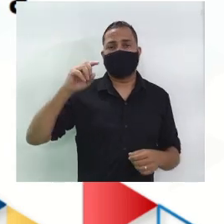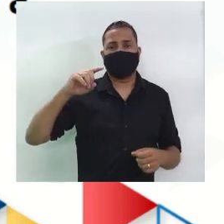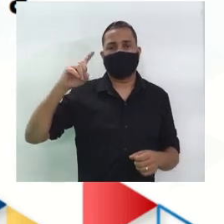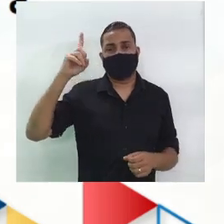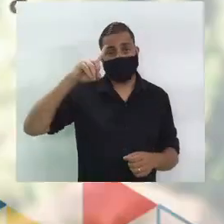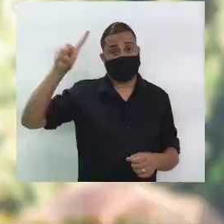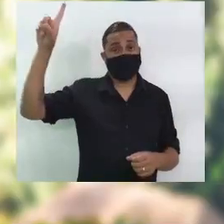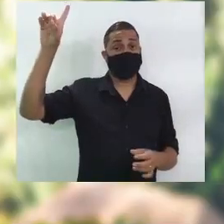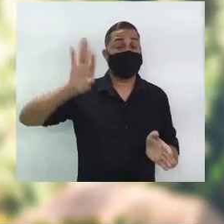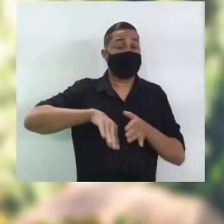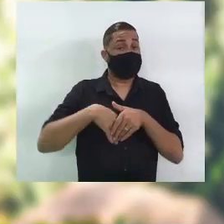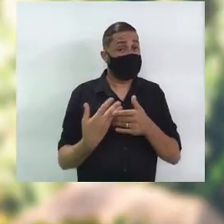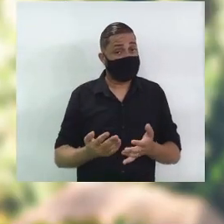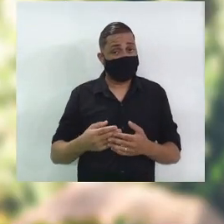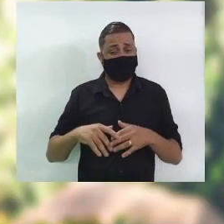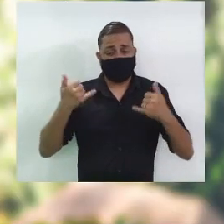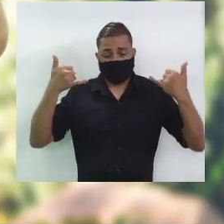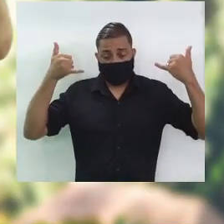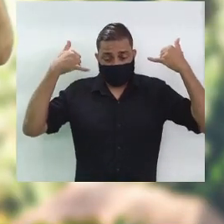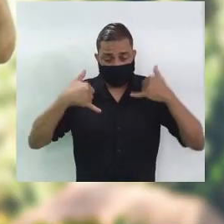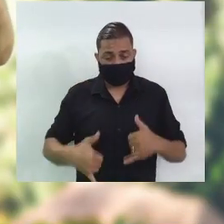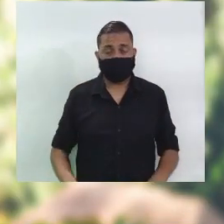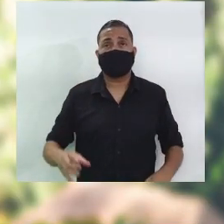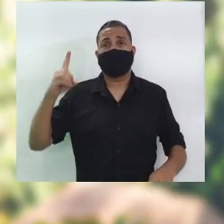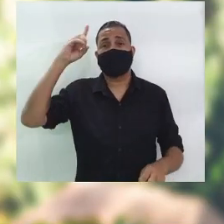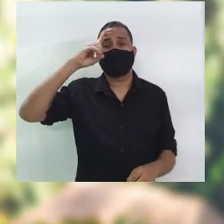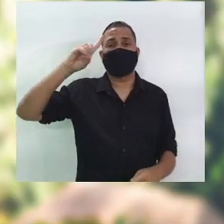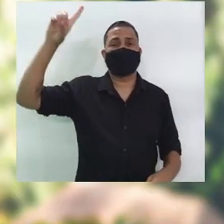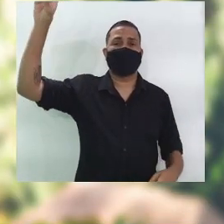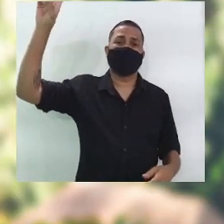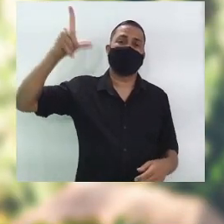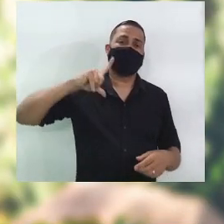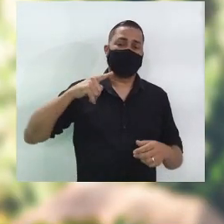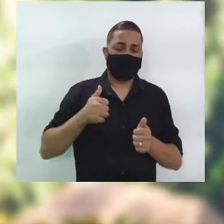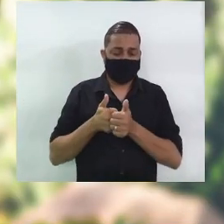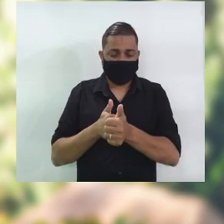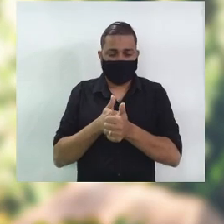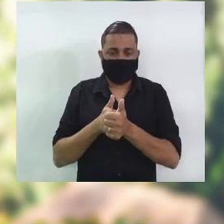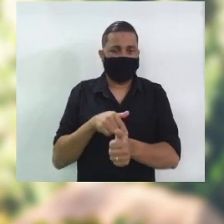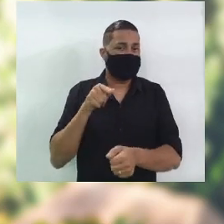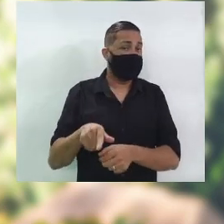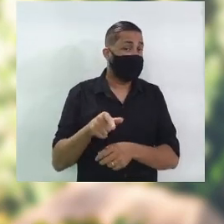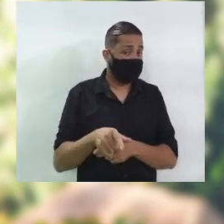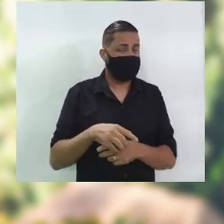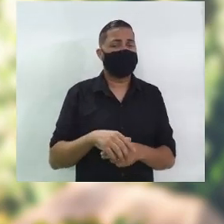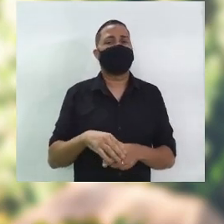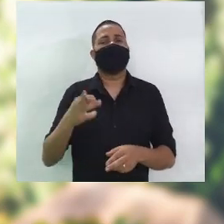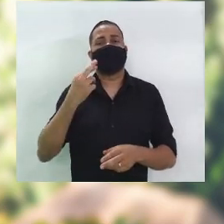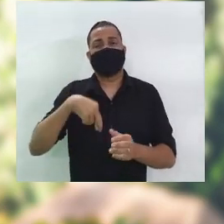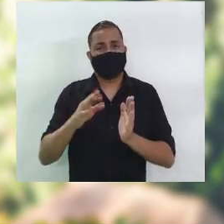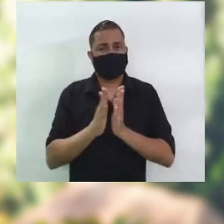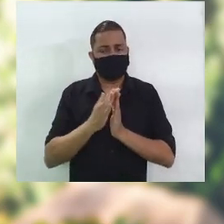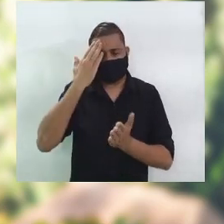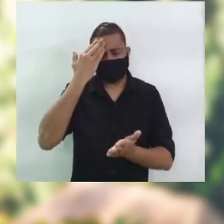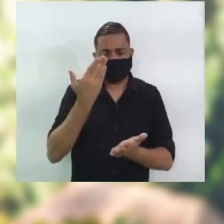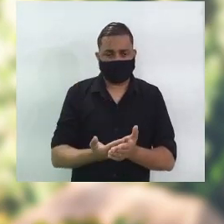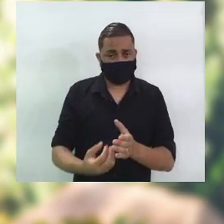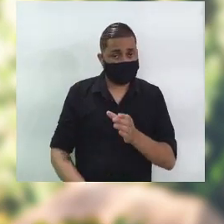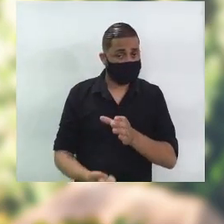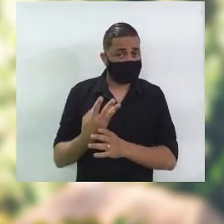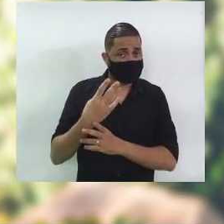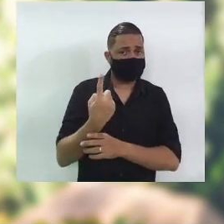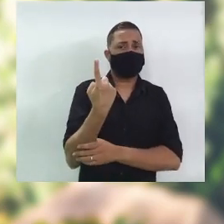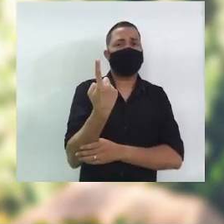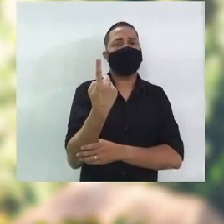todo atrativo, a energia divina. Os seguidores dessa religião acreditam na existência de